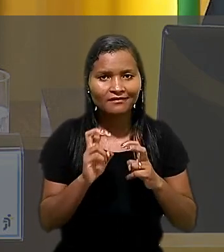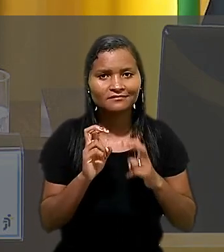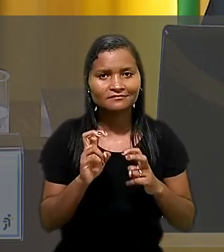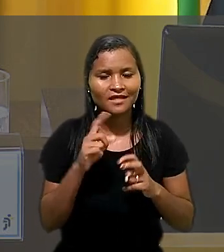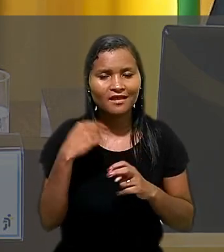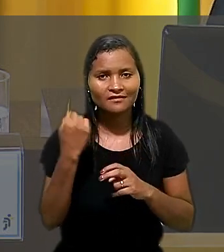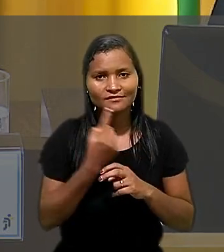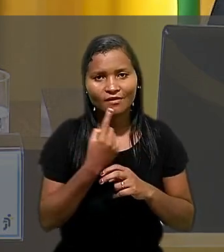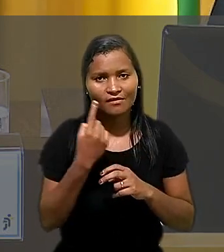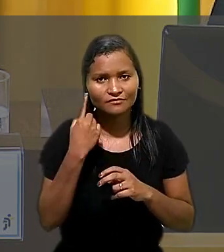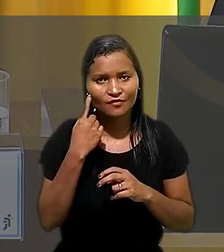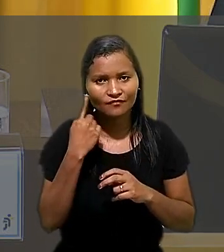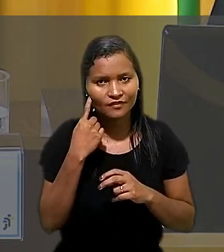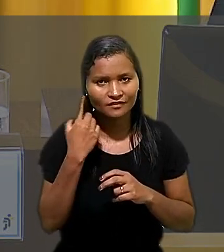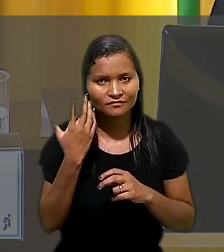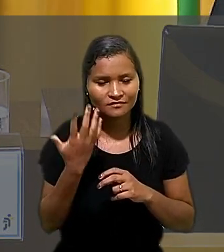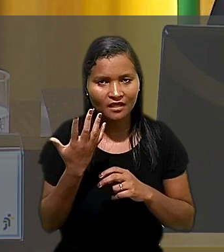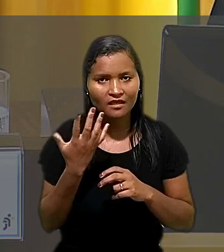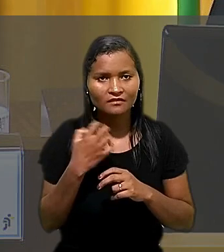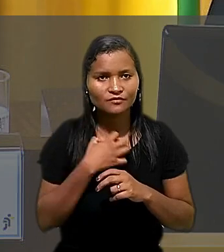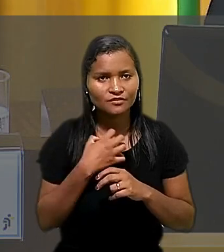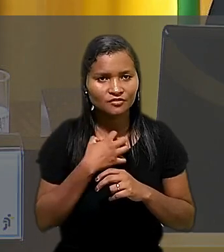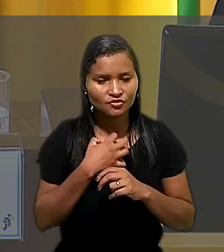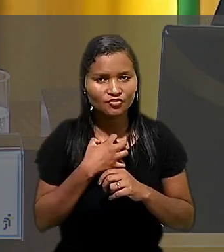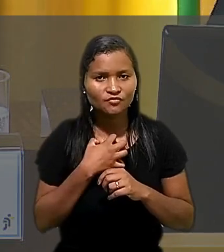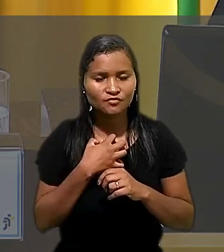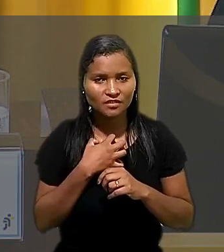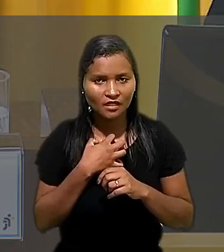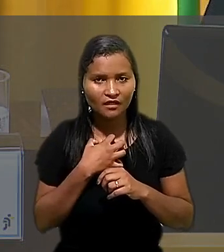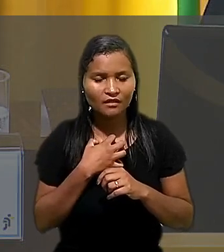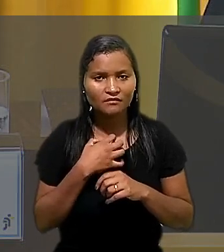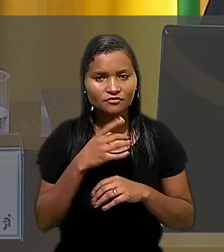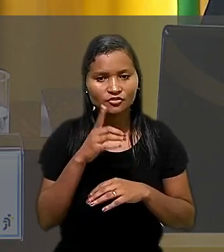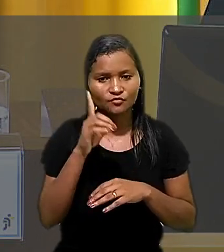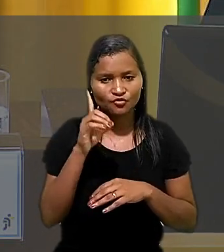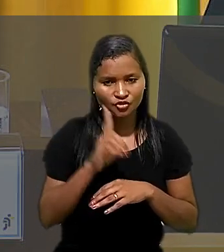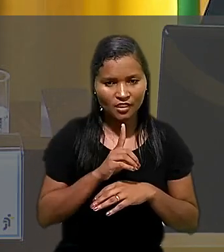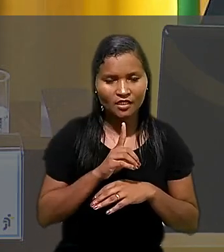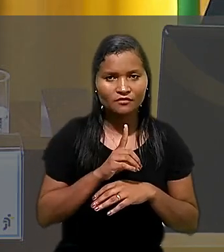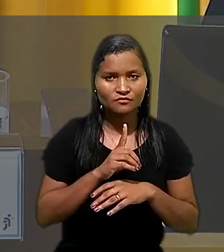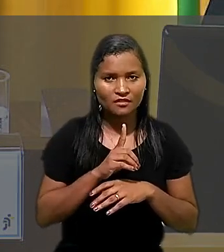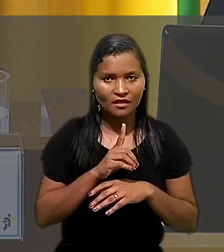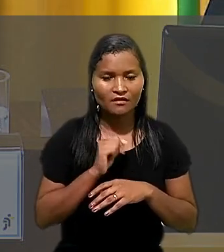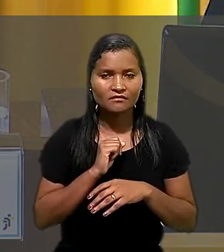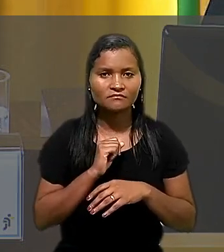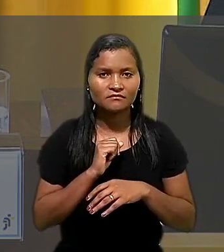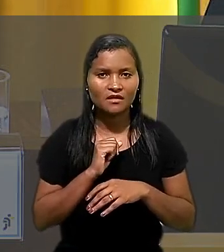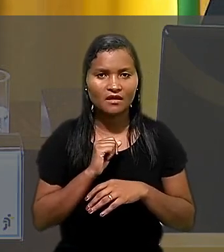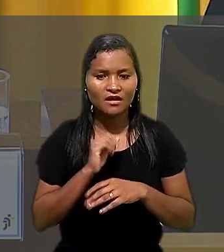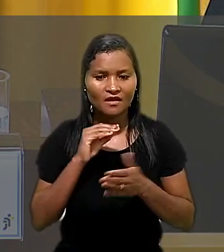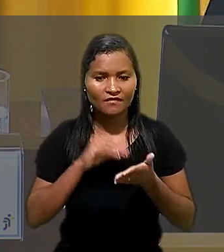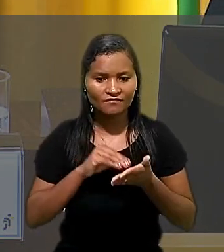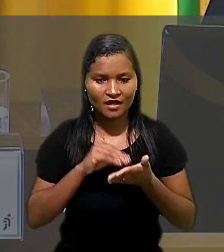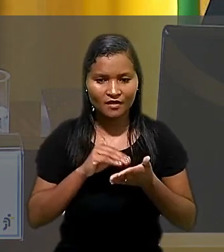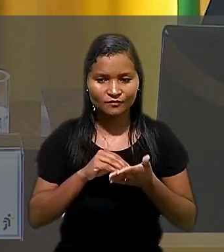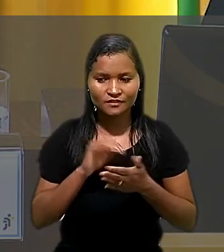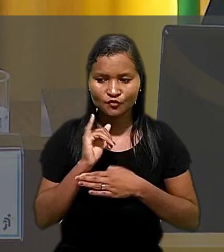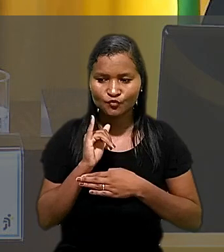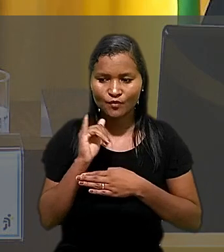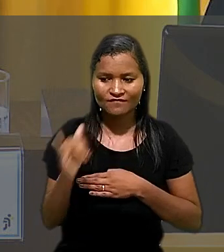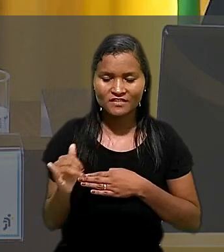gritando aos nossos ouvidos aqui, no sentido de que o direito que a